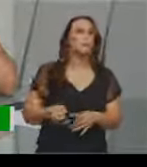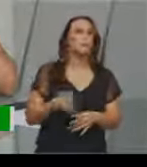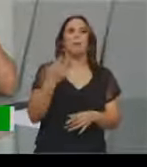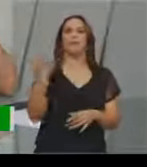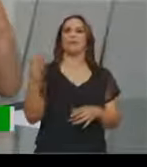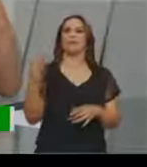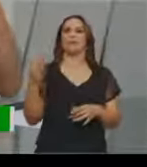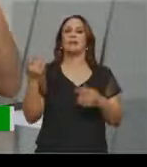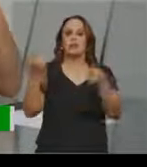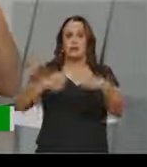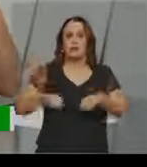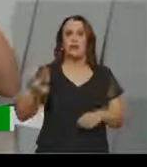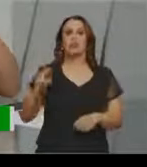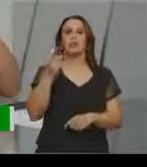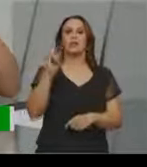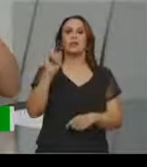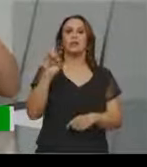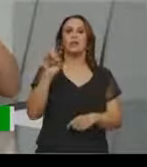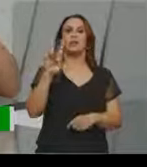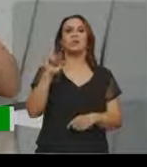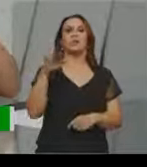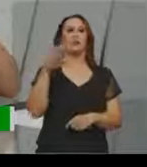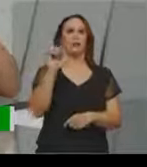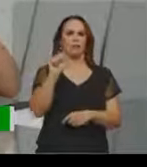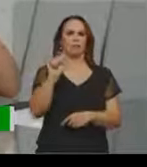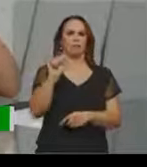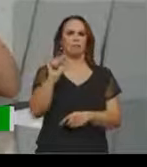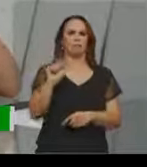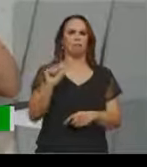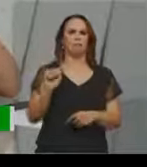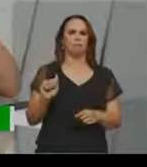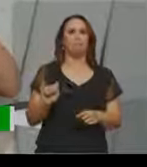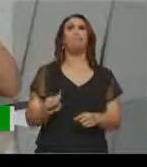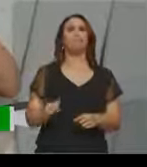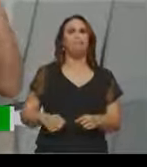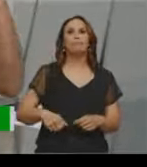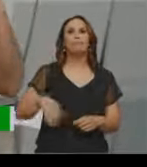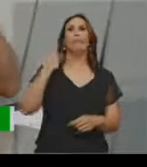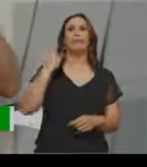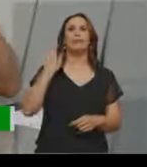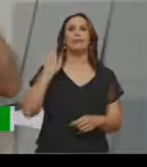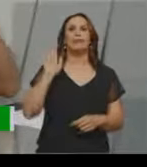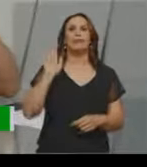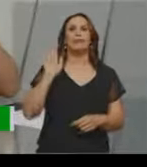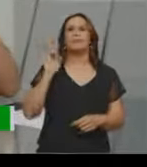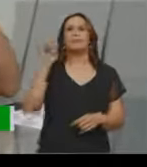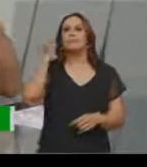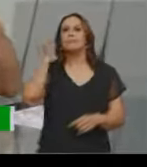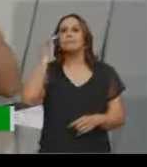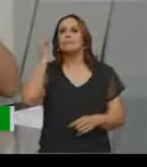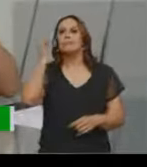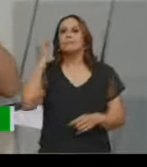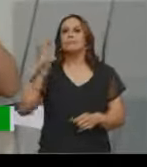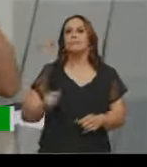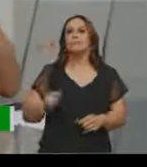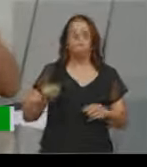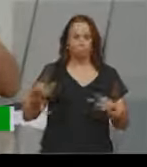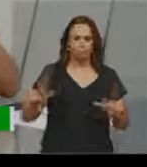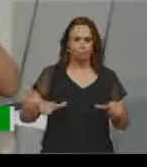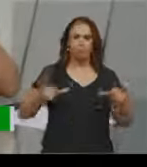né? Mas imagine que consiga fazer uma tecnologia onde essas placas fotovoltaicas fiquem economicamente